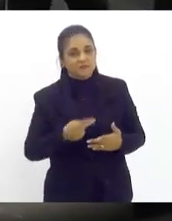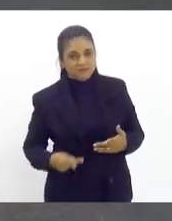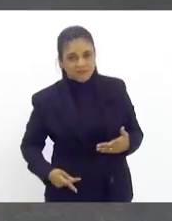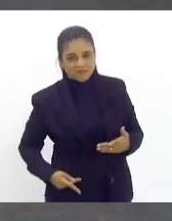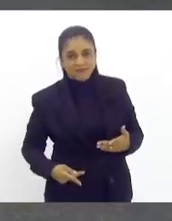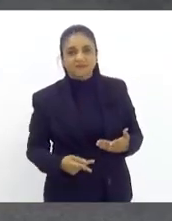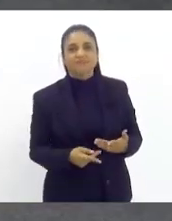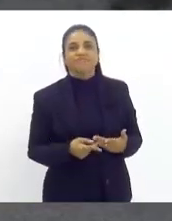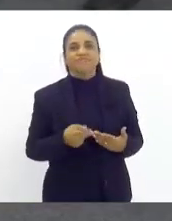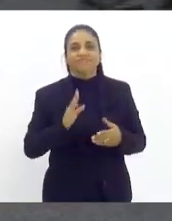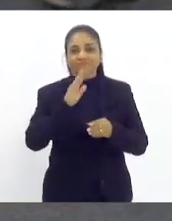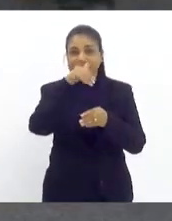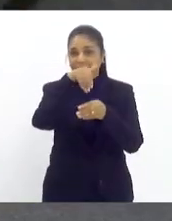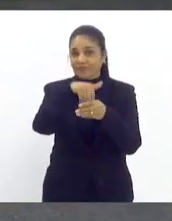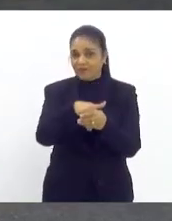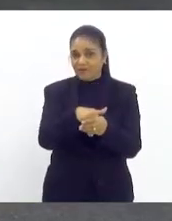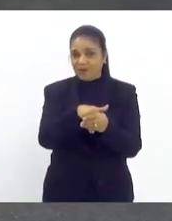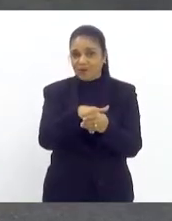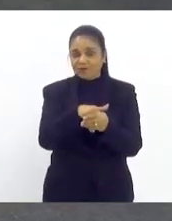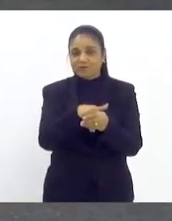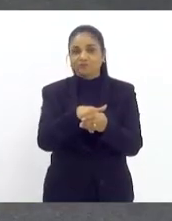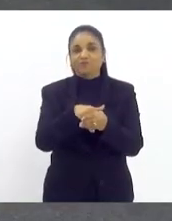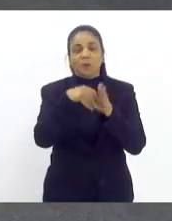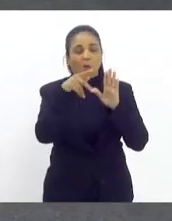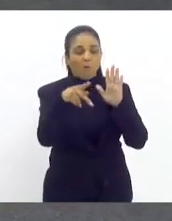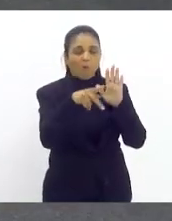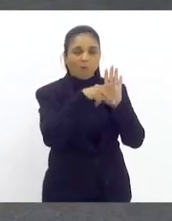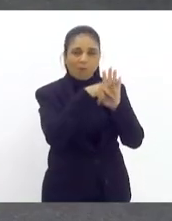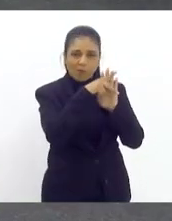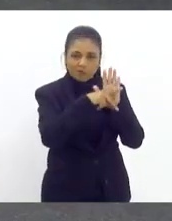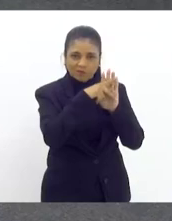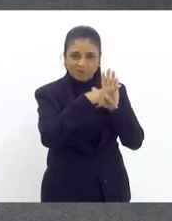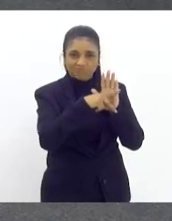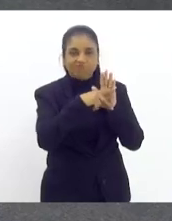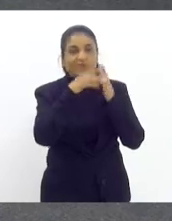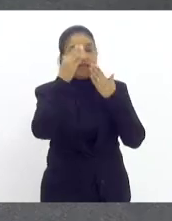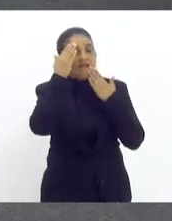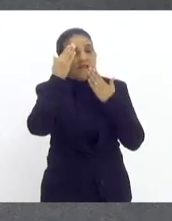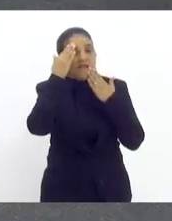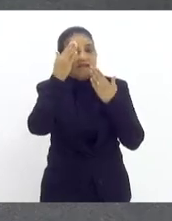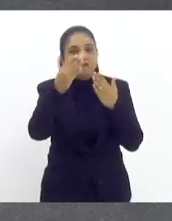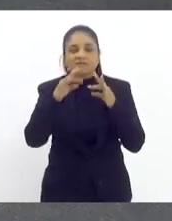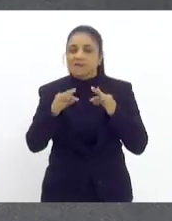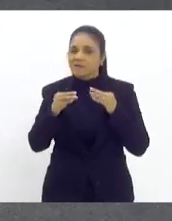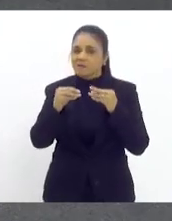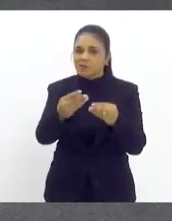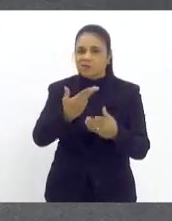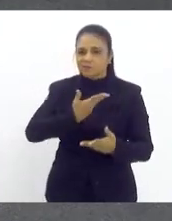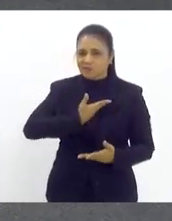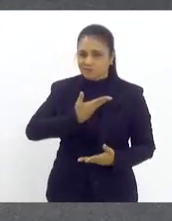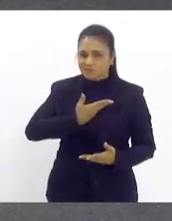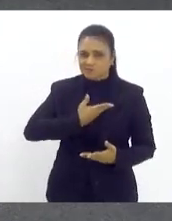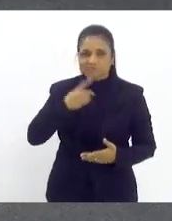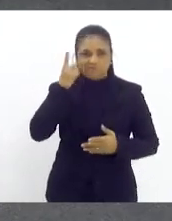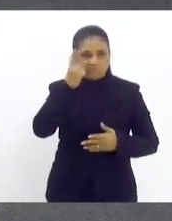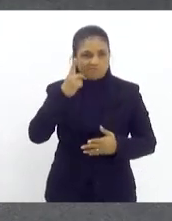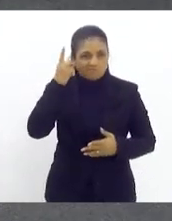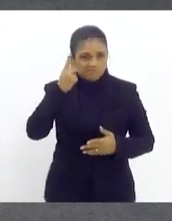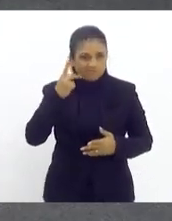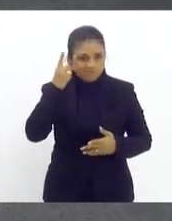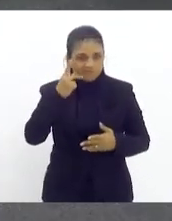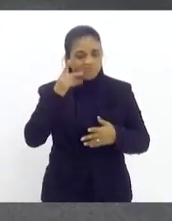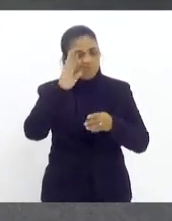Só voto ao projeto e agradecer a todos os colegas parlamentares que